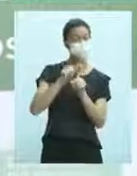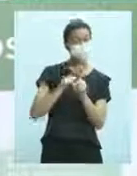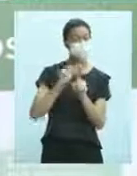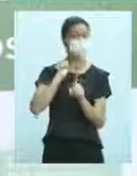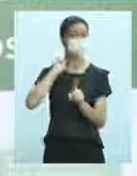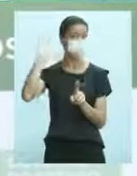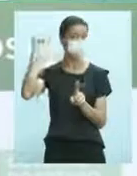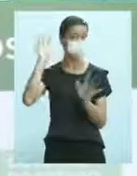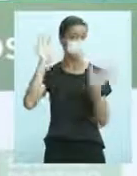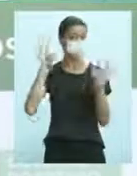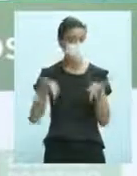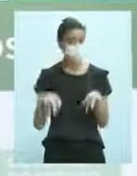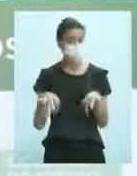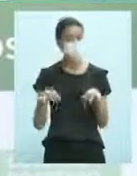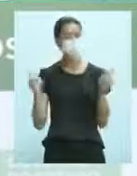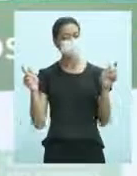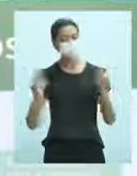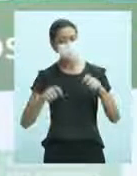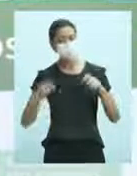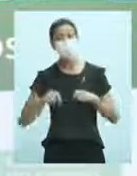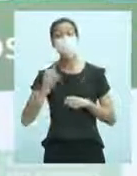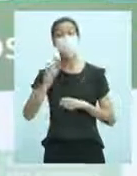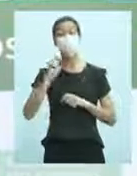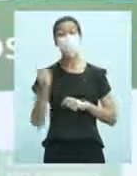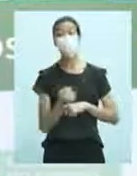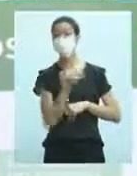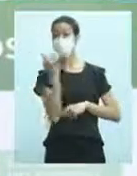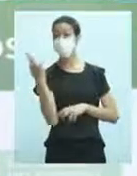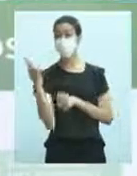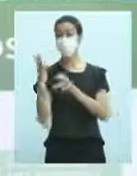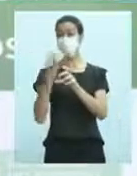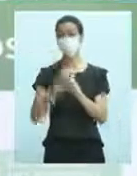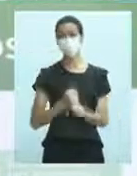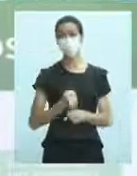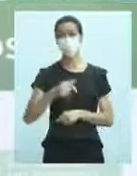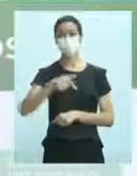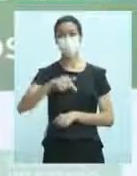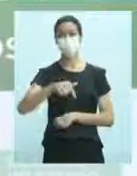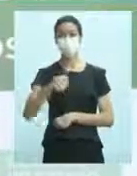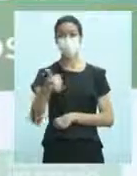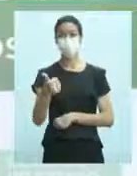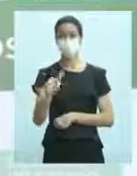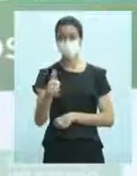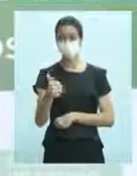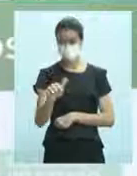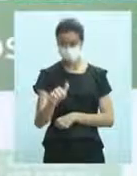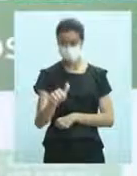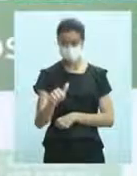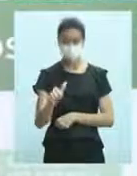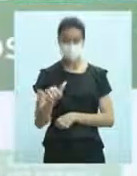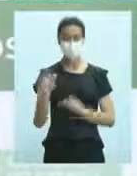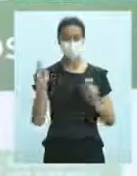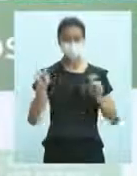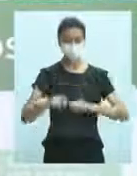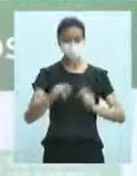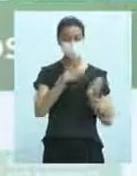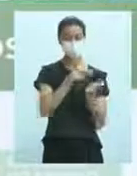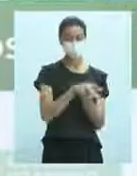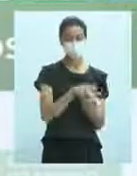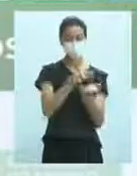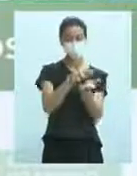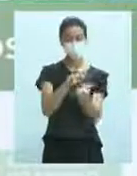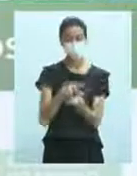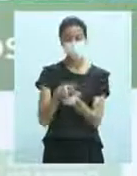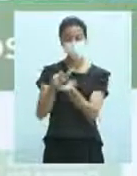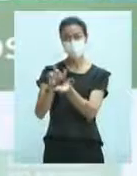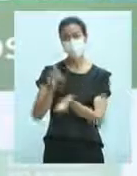do mato grosso do sul feita de 711 leitos de uti é novos